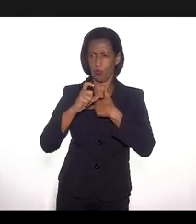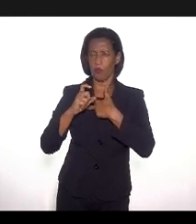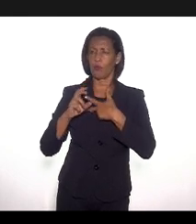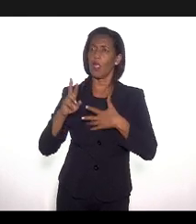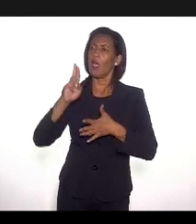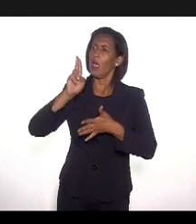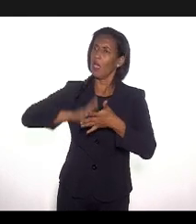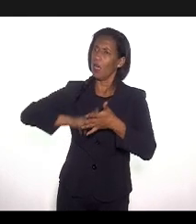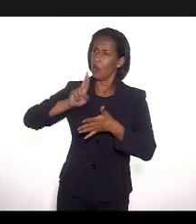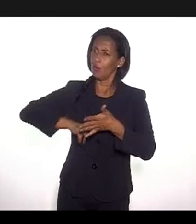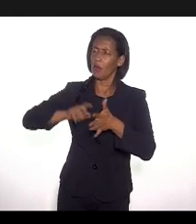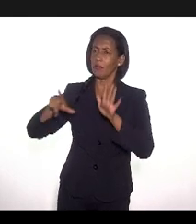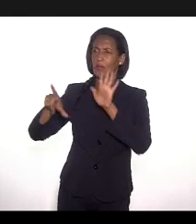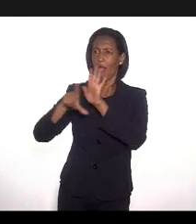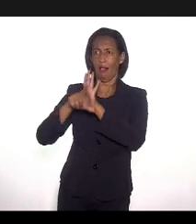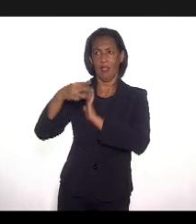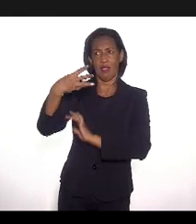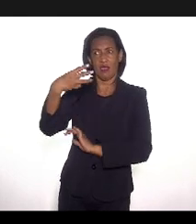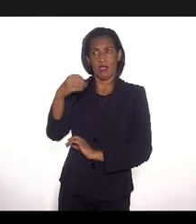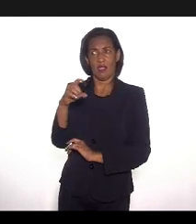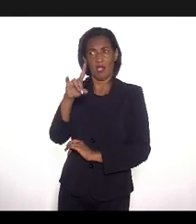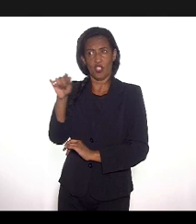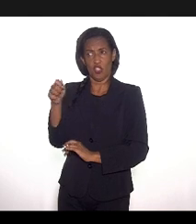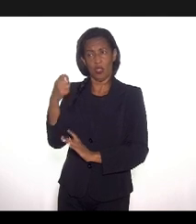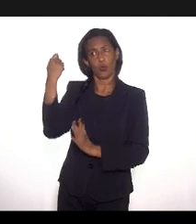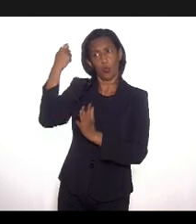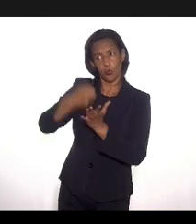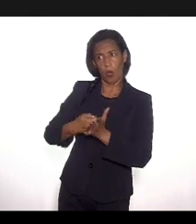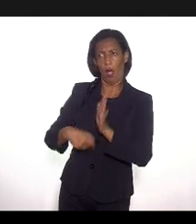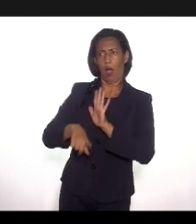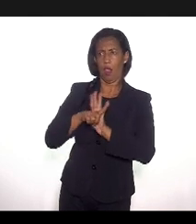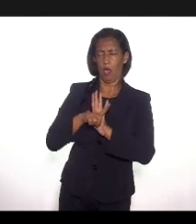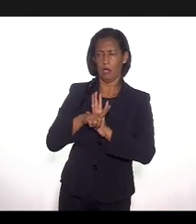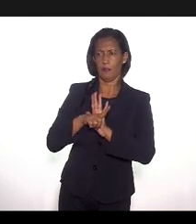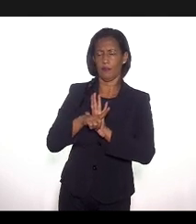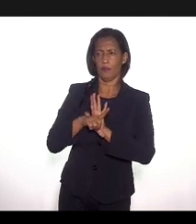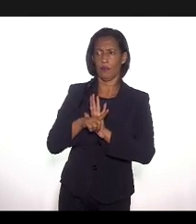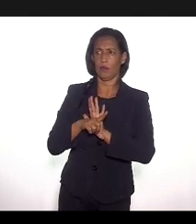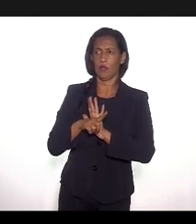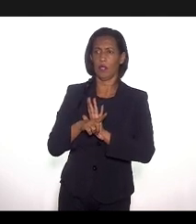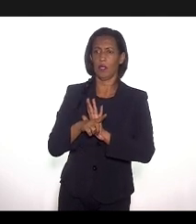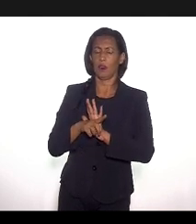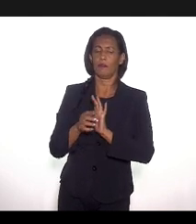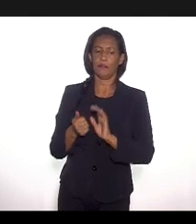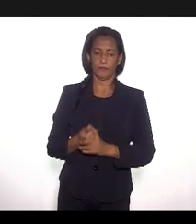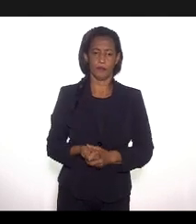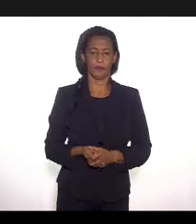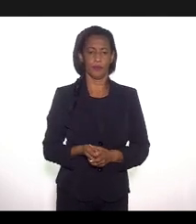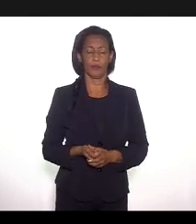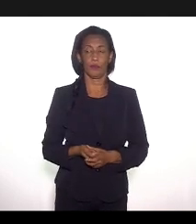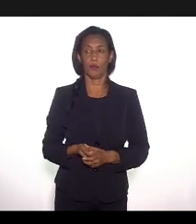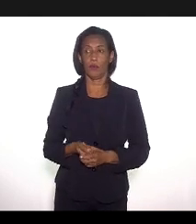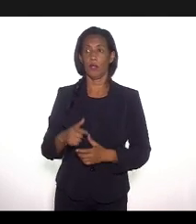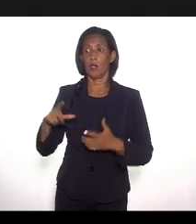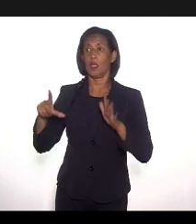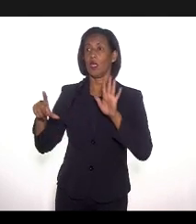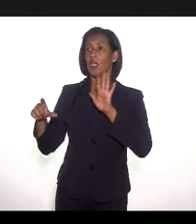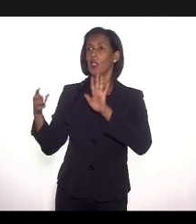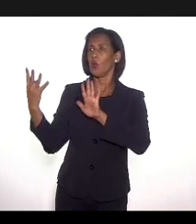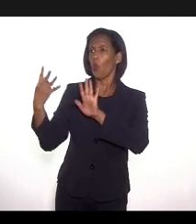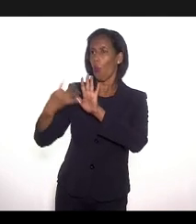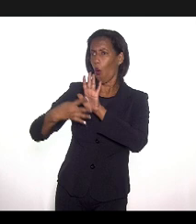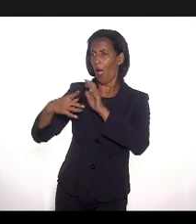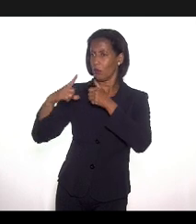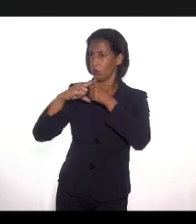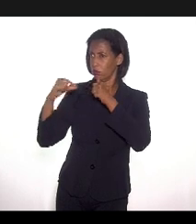regulamentará esta lei no prazo de 30 dias. E a gente não pode dar prazo para o Executivo. No artigo 4º, diz que